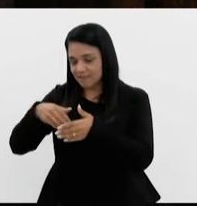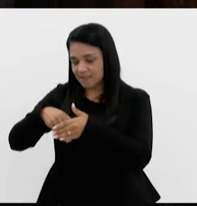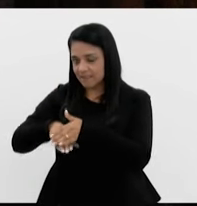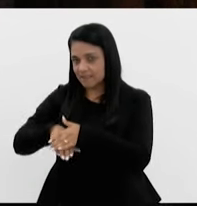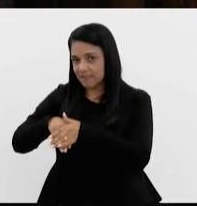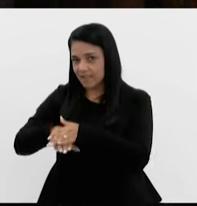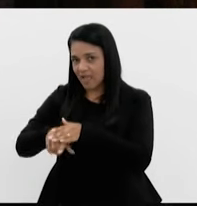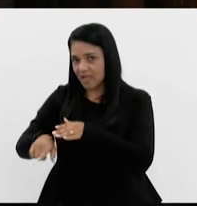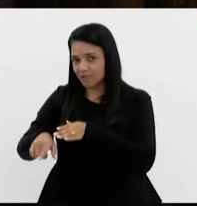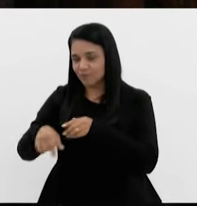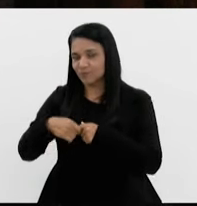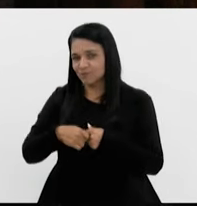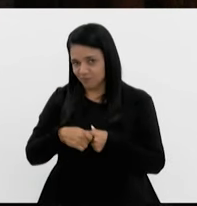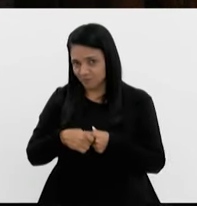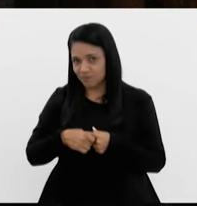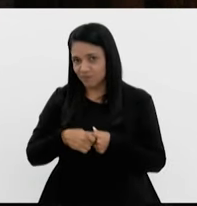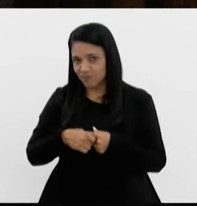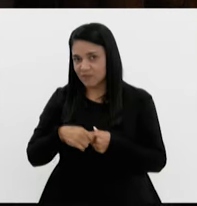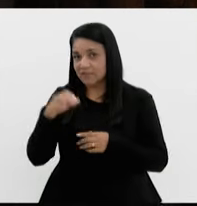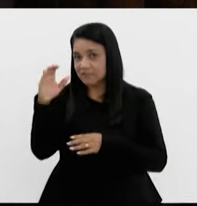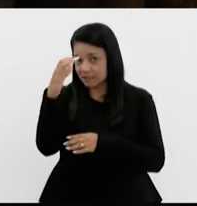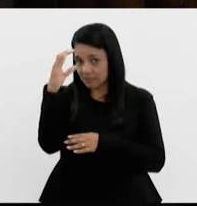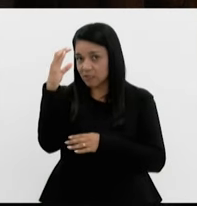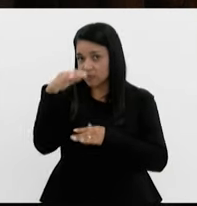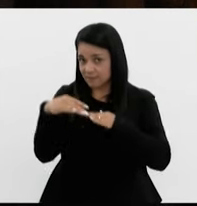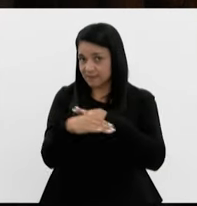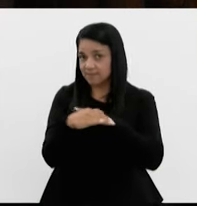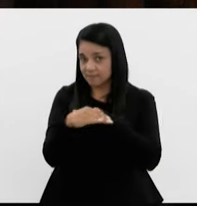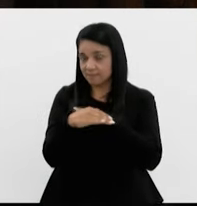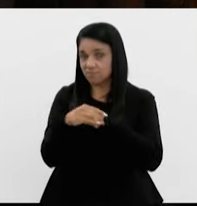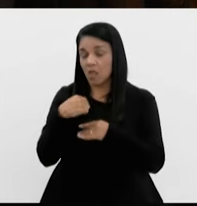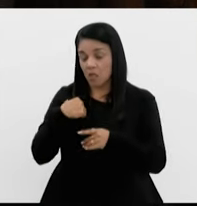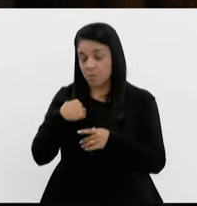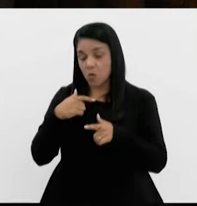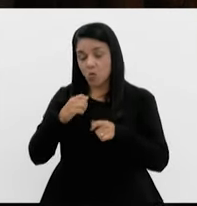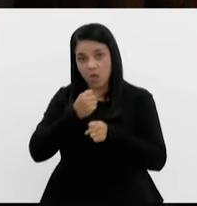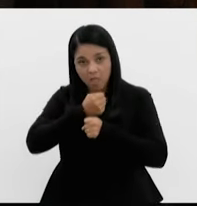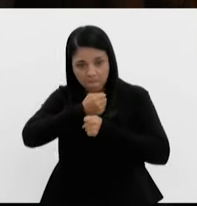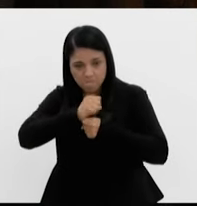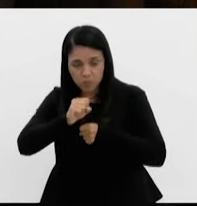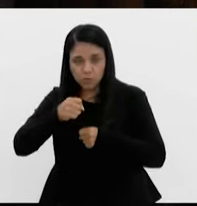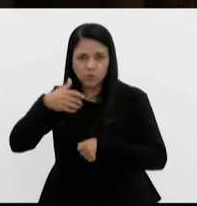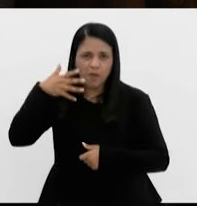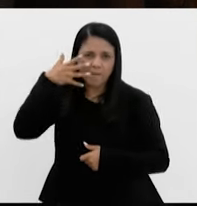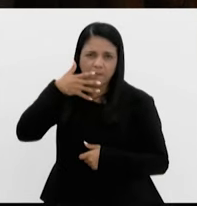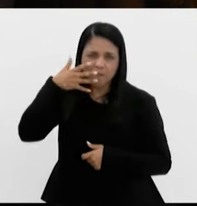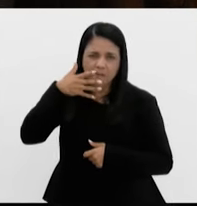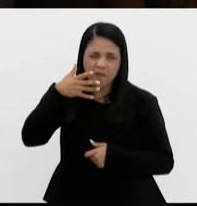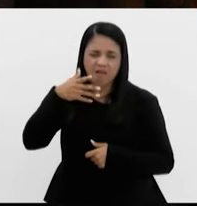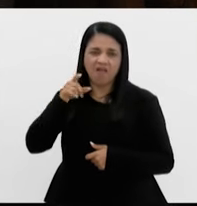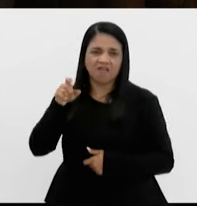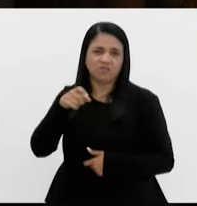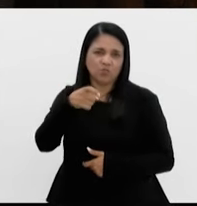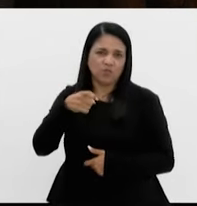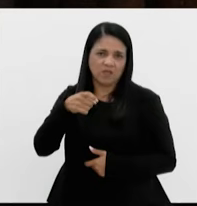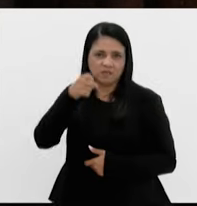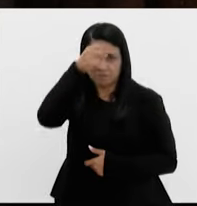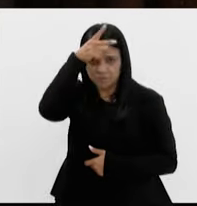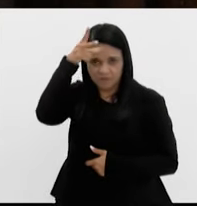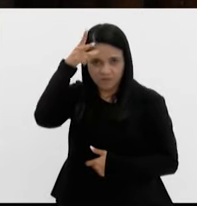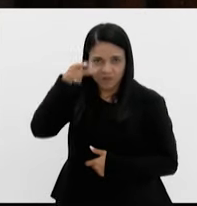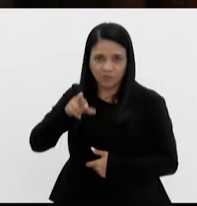no cemitério em Niterói então fica aqui o meu repúdio a fala do Rodrigo Neves fica aqui